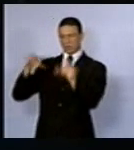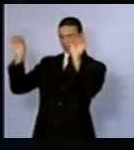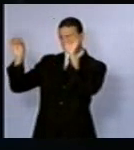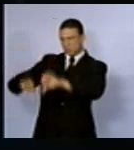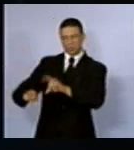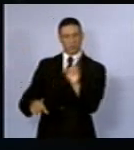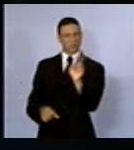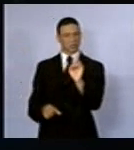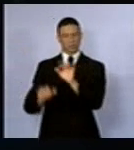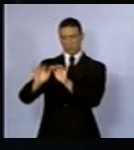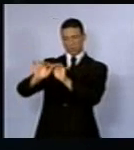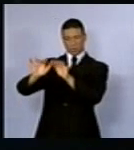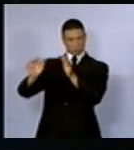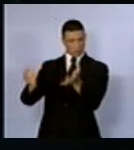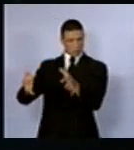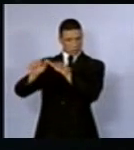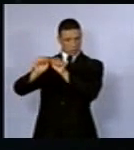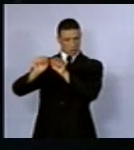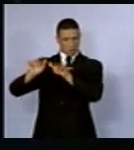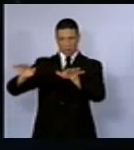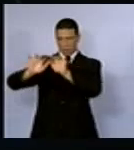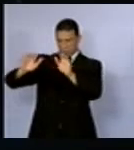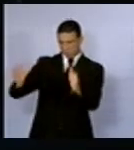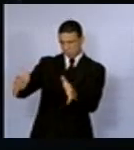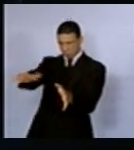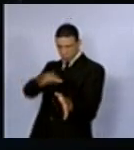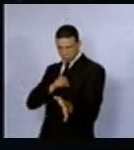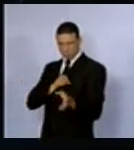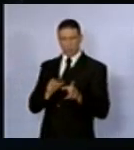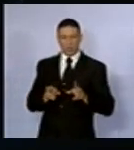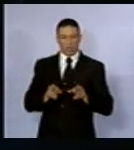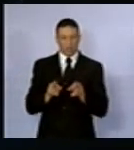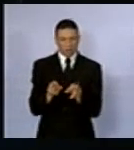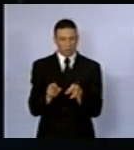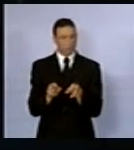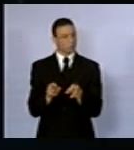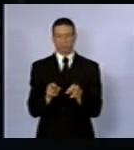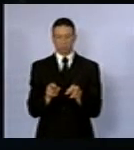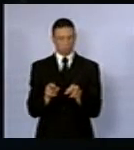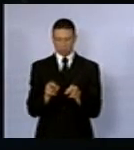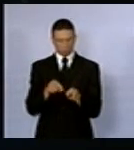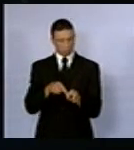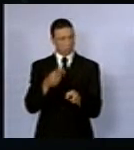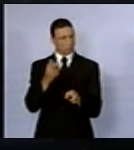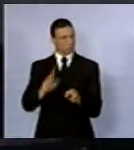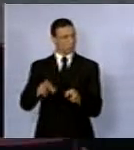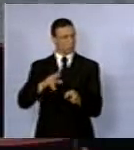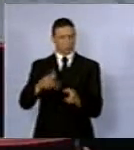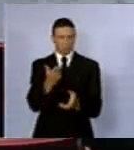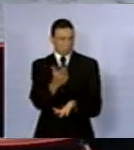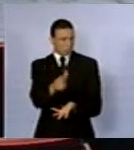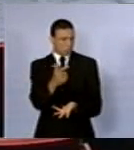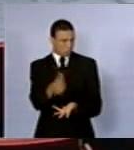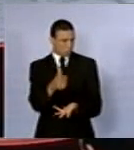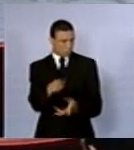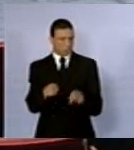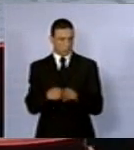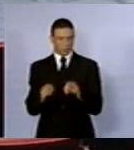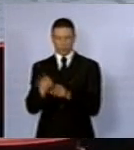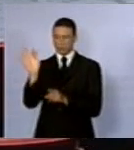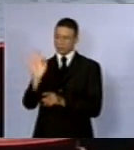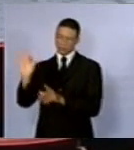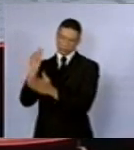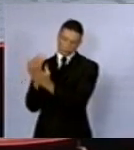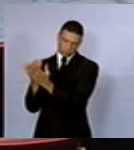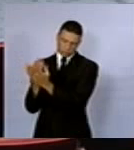Campo magnético dá câncer, eles não demonstraram isso. Nós seguimos o normativo federal e a